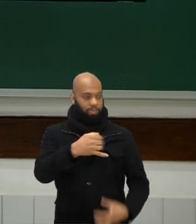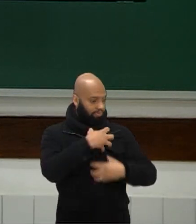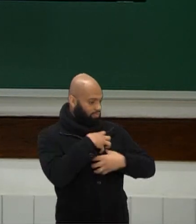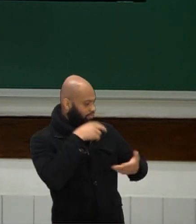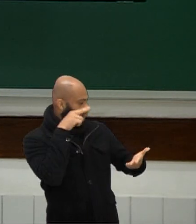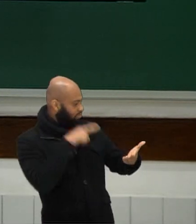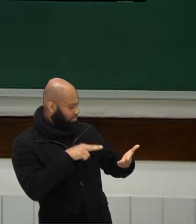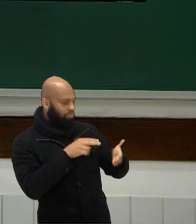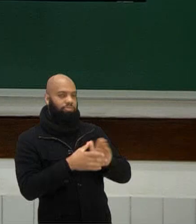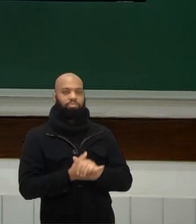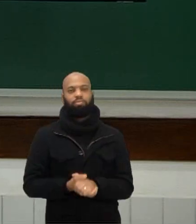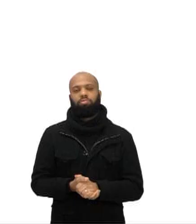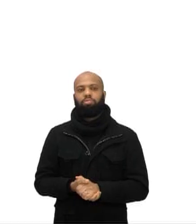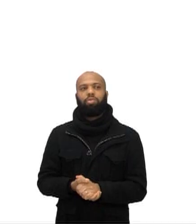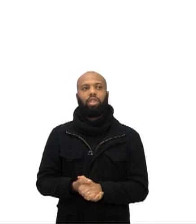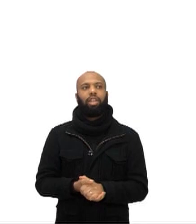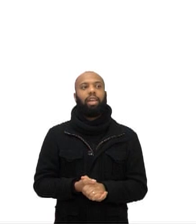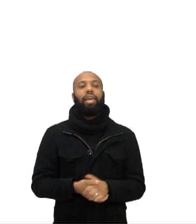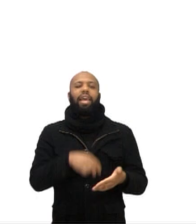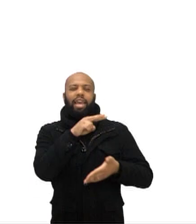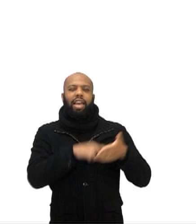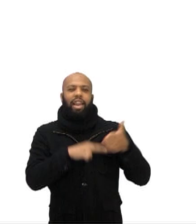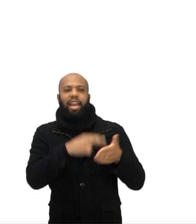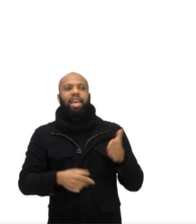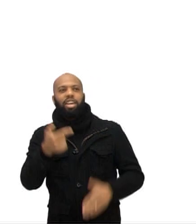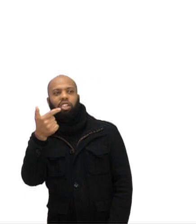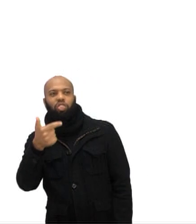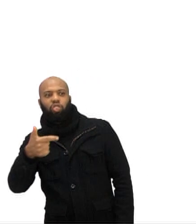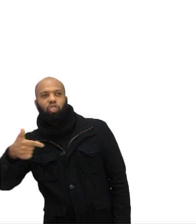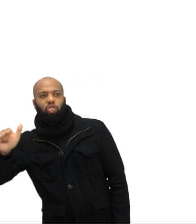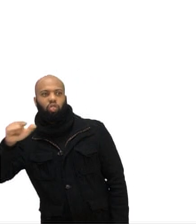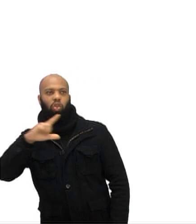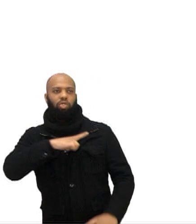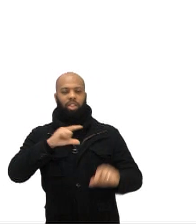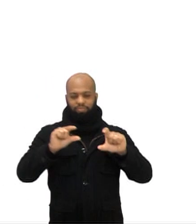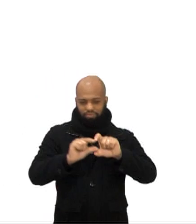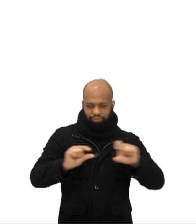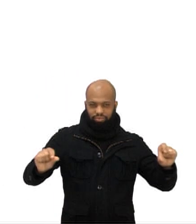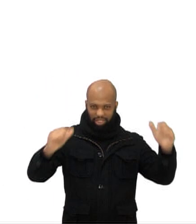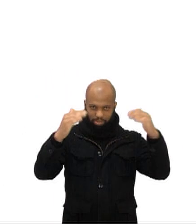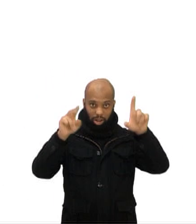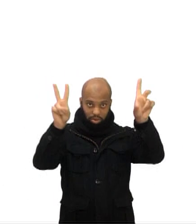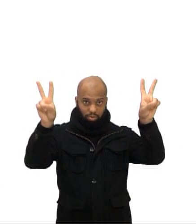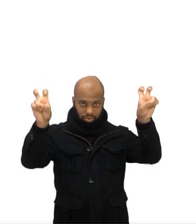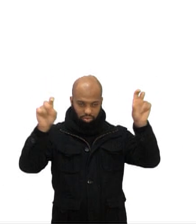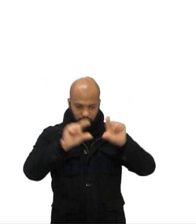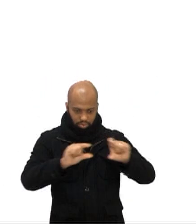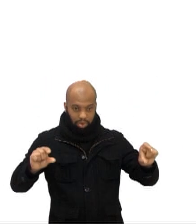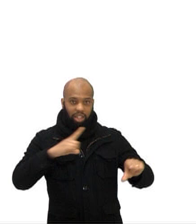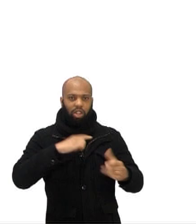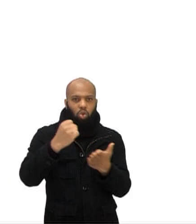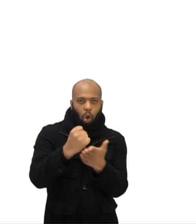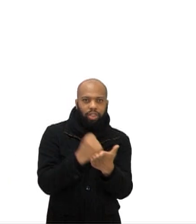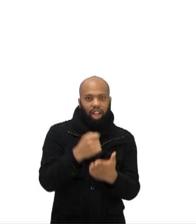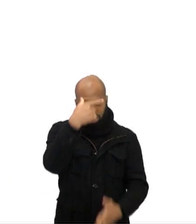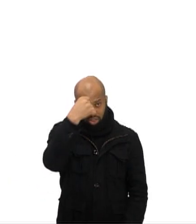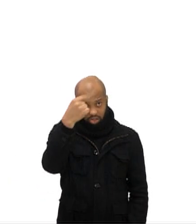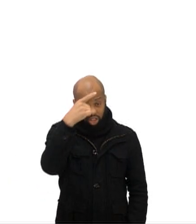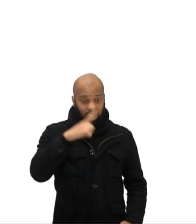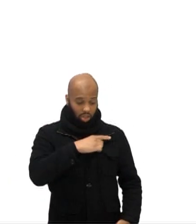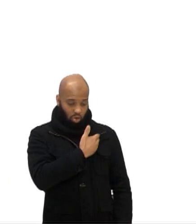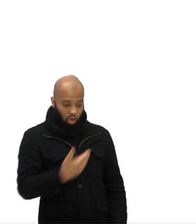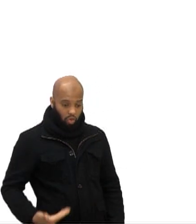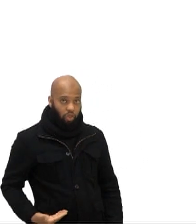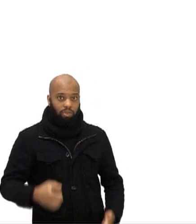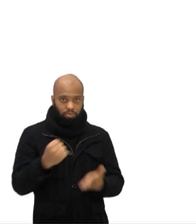interlocutor. Releia a gravata. Então, lembra? A gravata é aquela parte de baixo. O contrato de Oxford com o governo vai